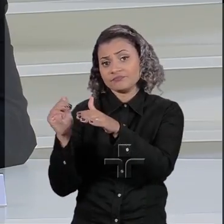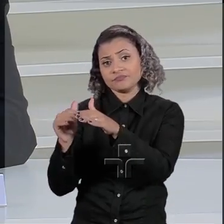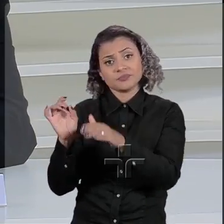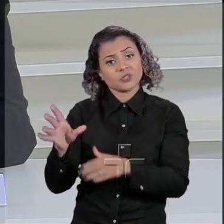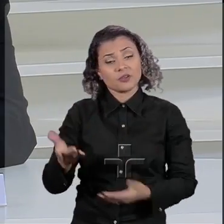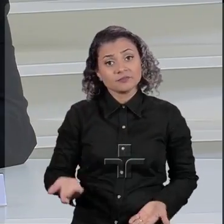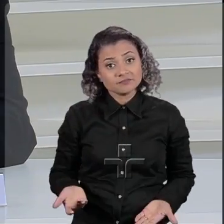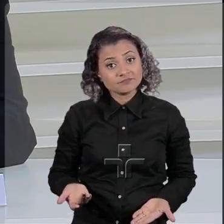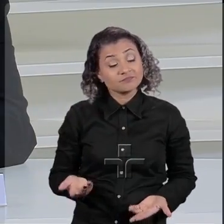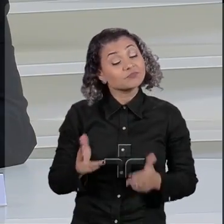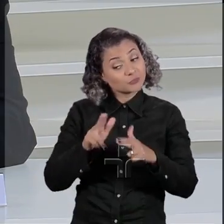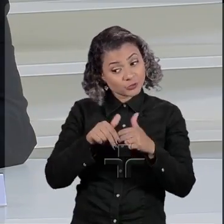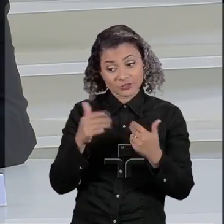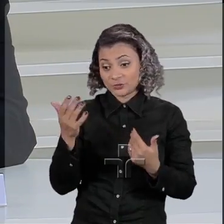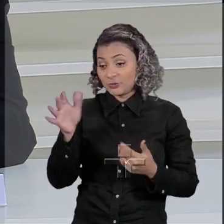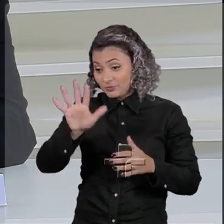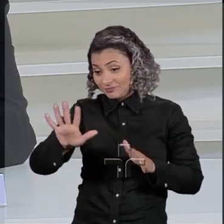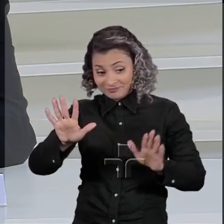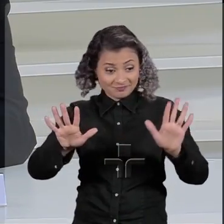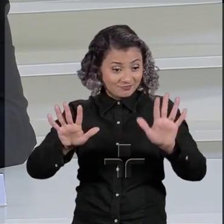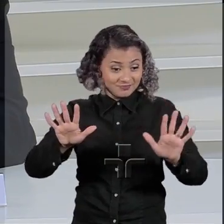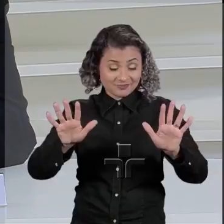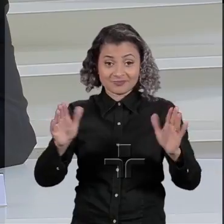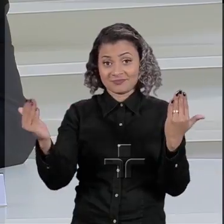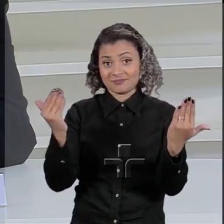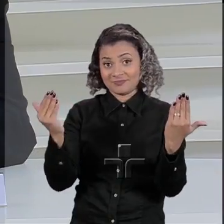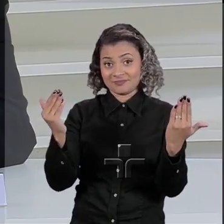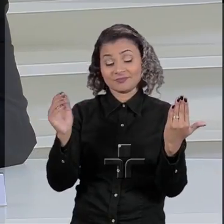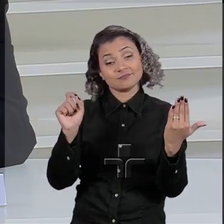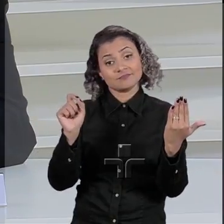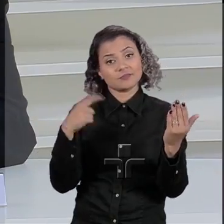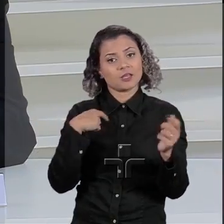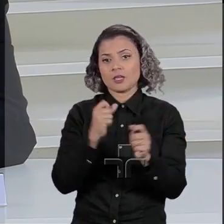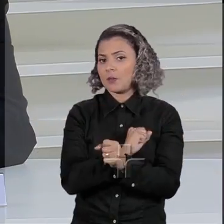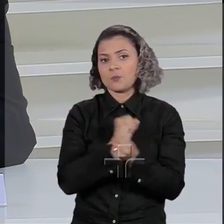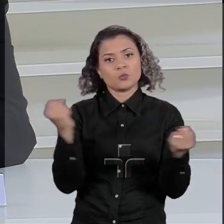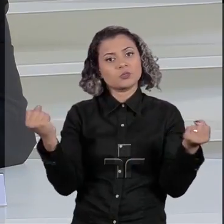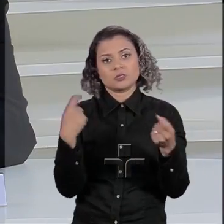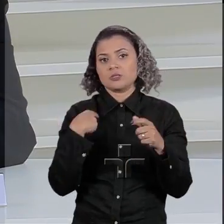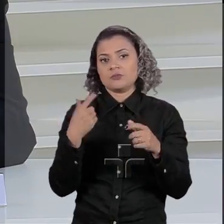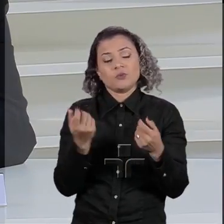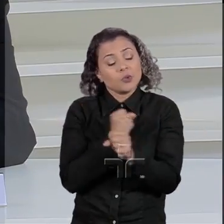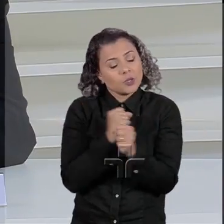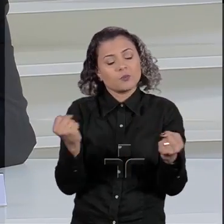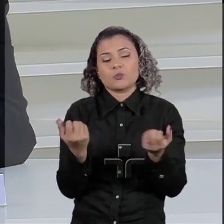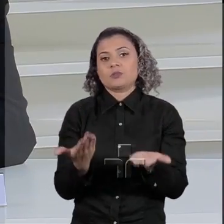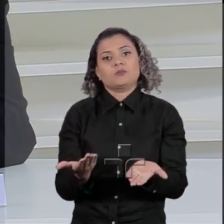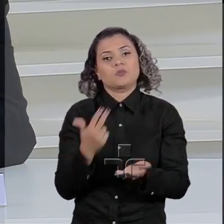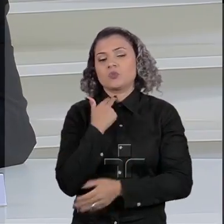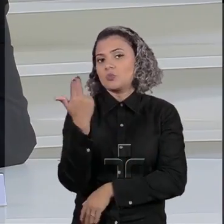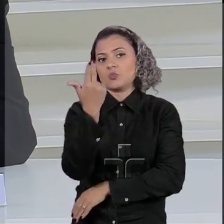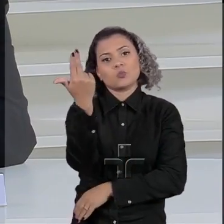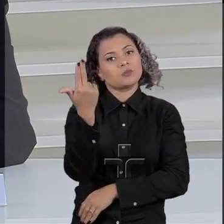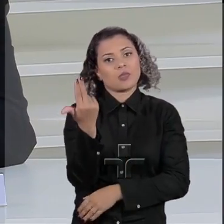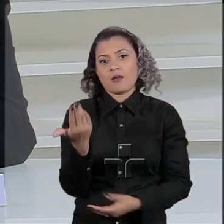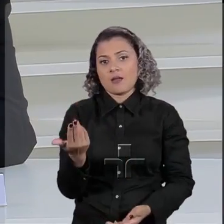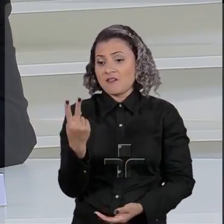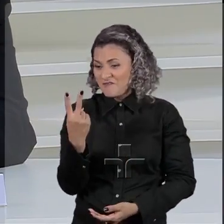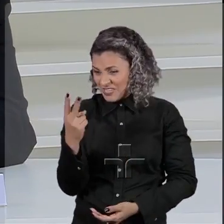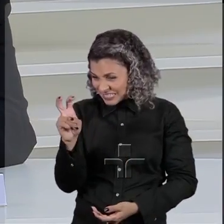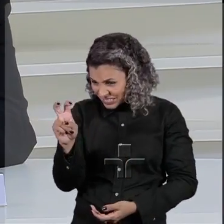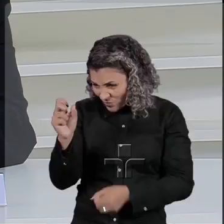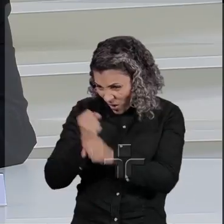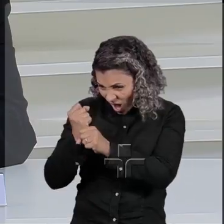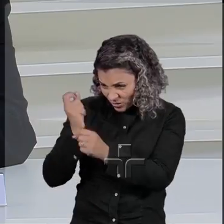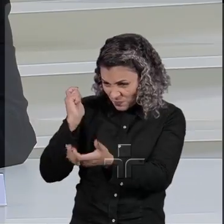neste caso nós temos uma impossibilidade material. Não dá para fazer de 25 anos